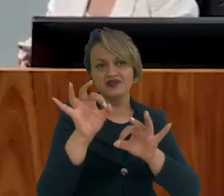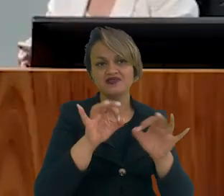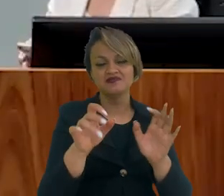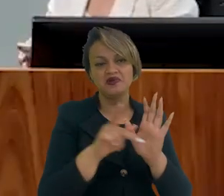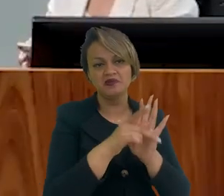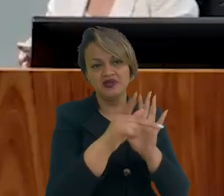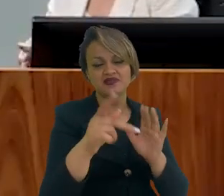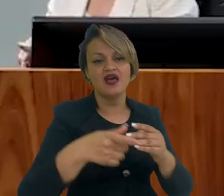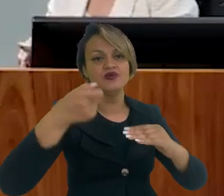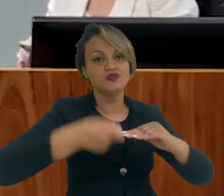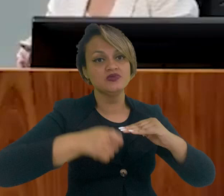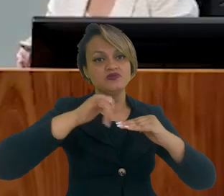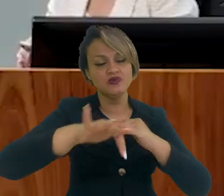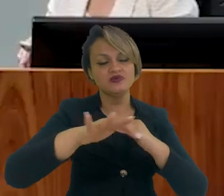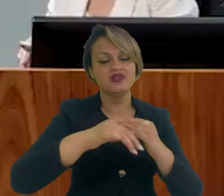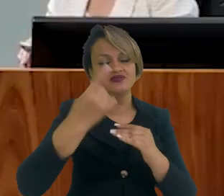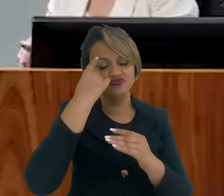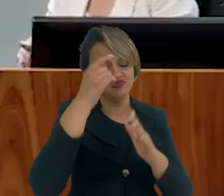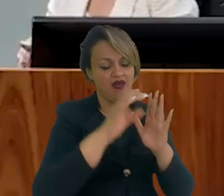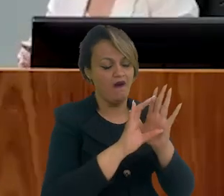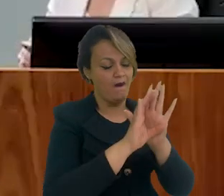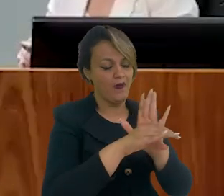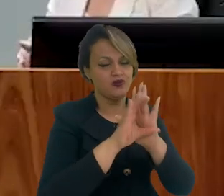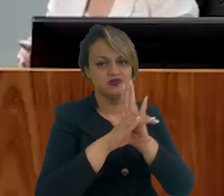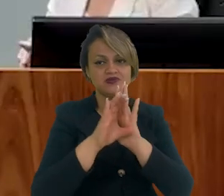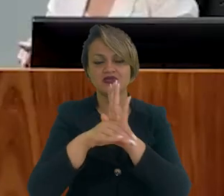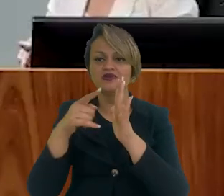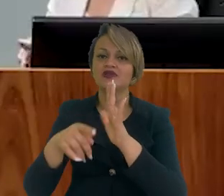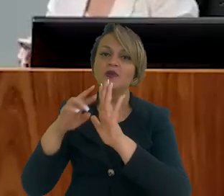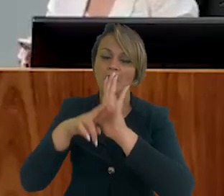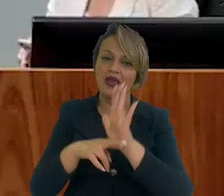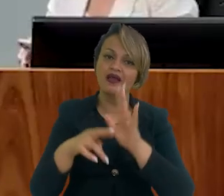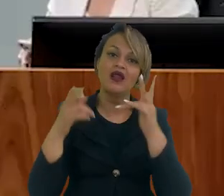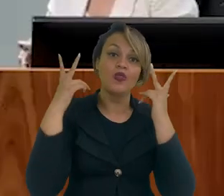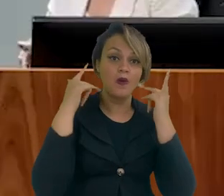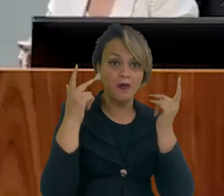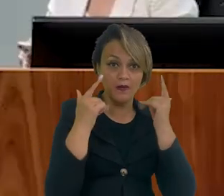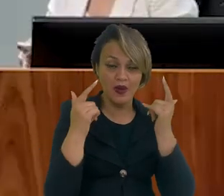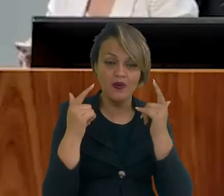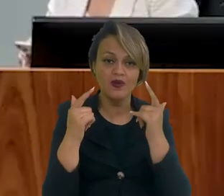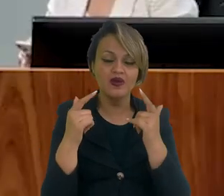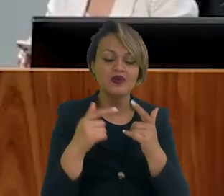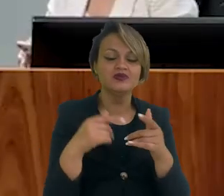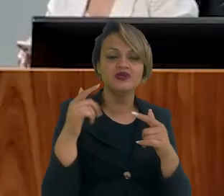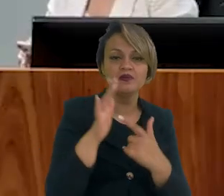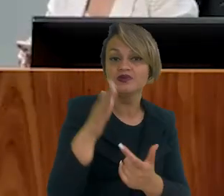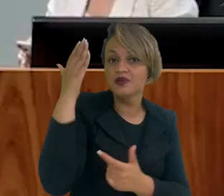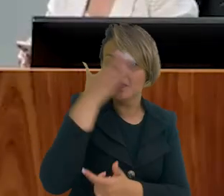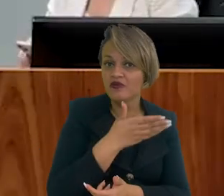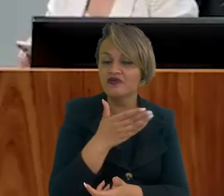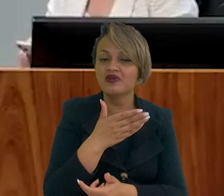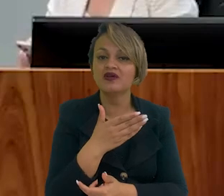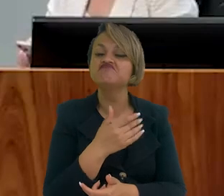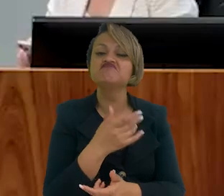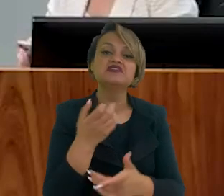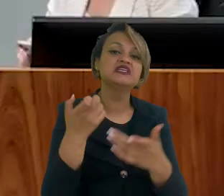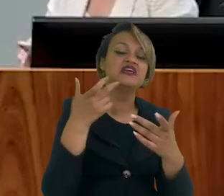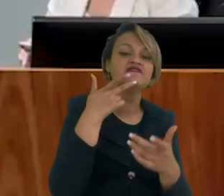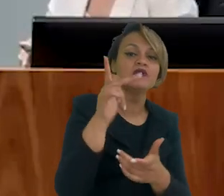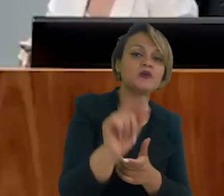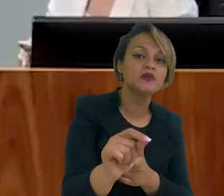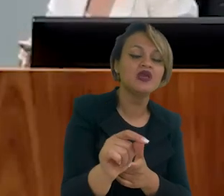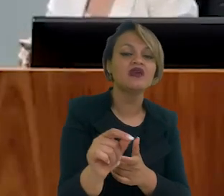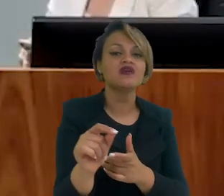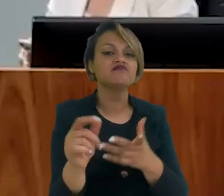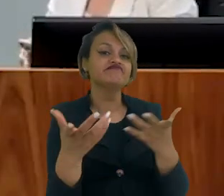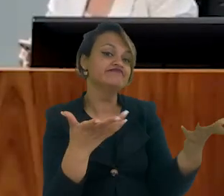Então tudo Organização das mãos né acho jurisprudência dos conceitos com aquela regra clássica